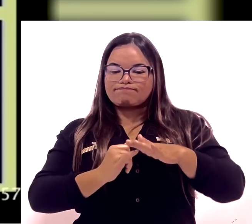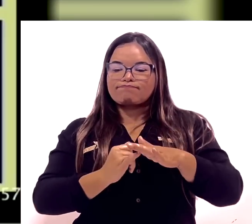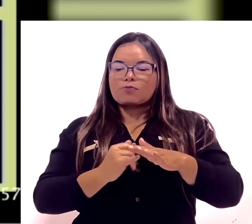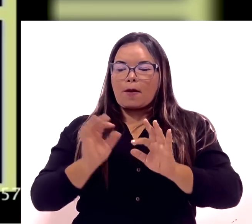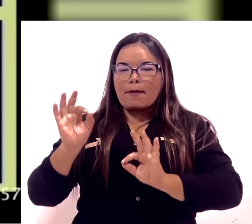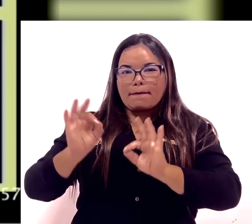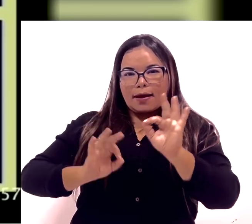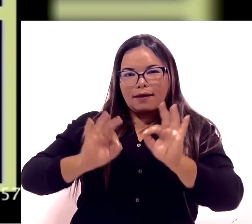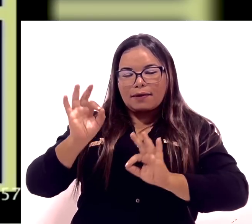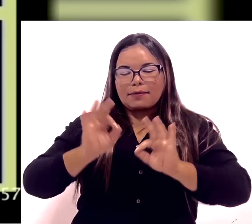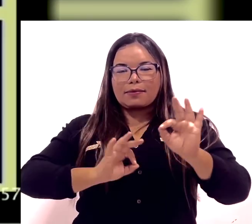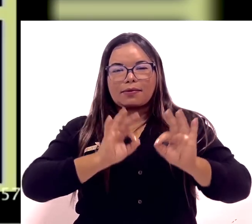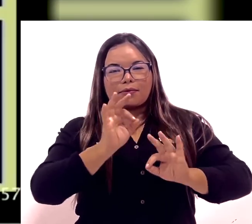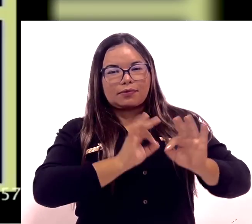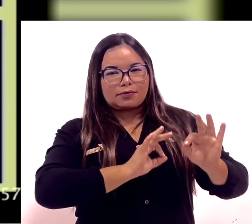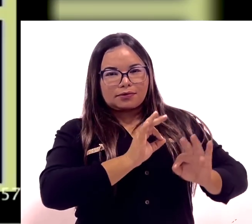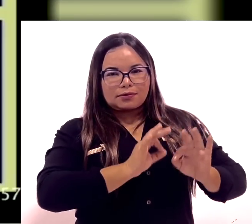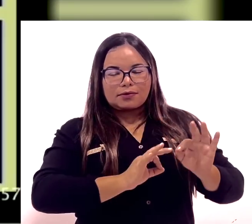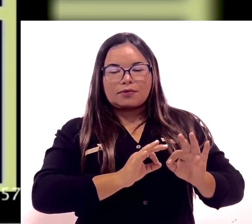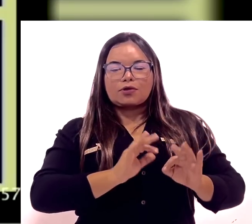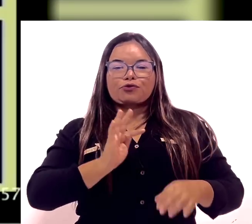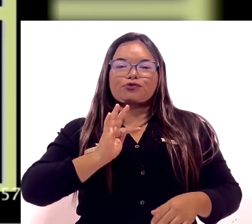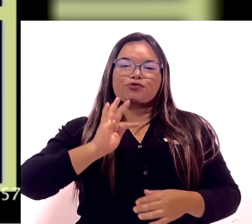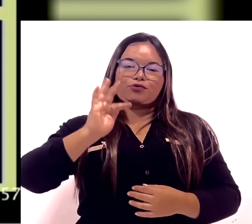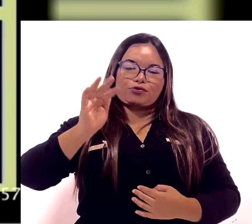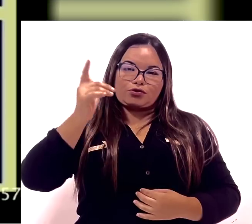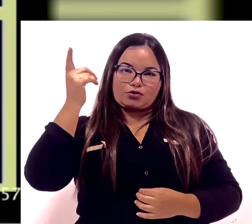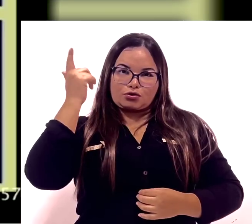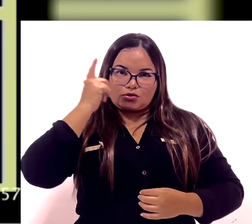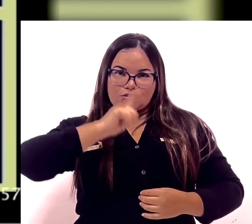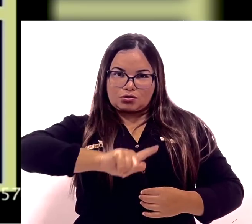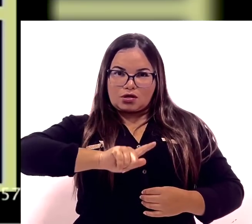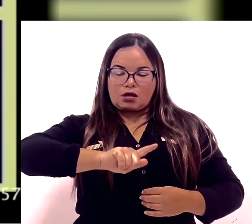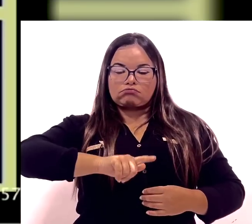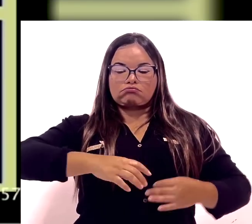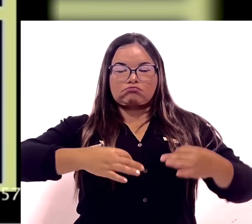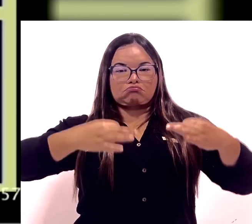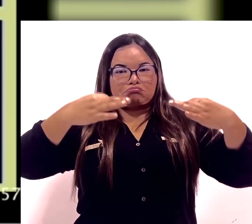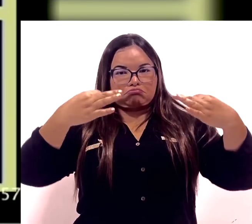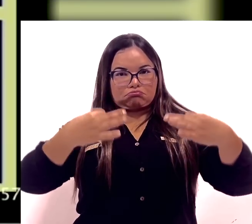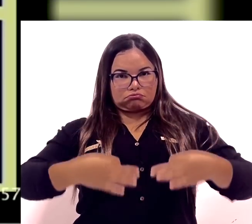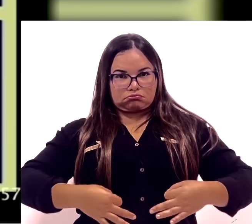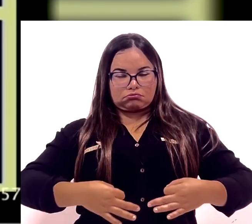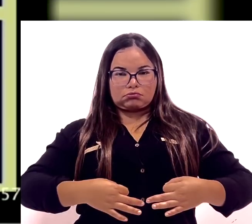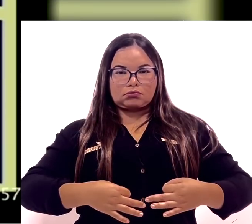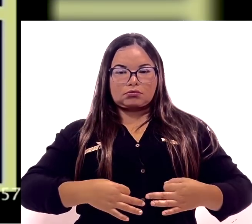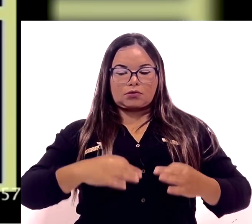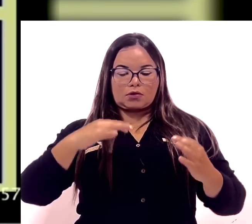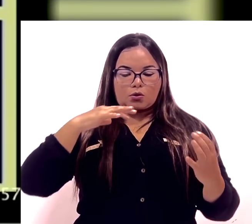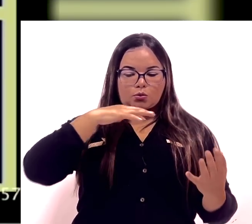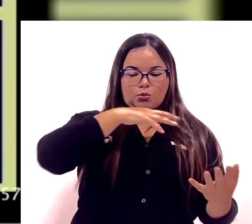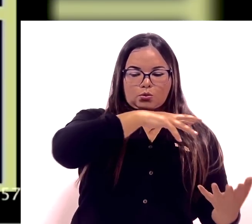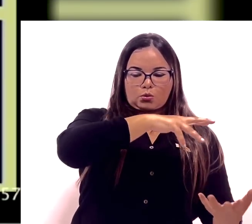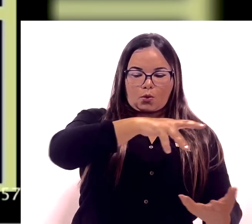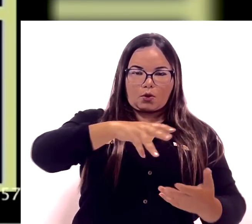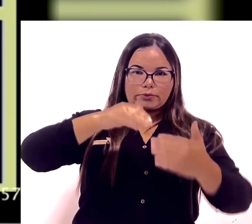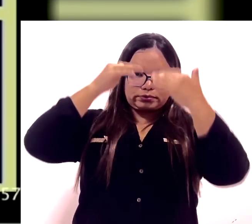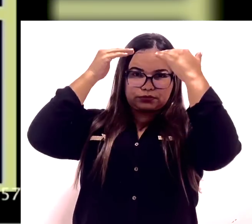até finalmente estabelecerão uma ordem de justiça que seja universalmente reconhecida.